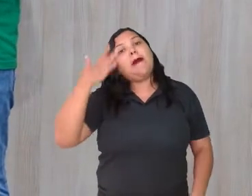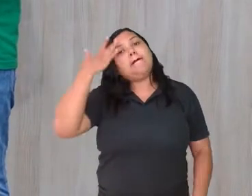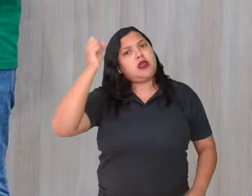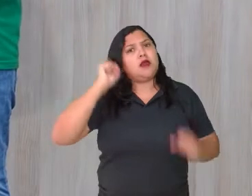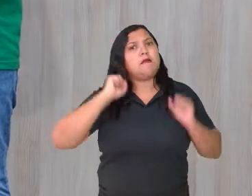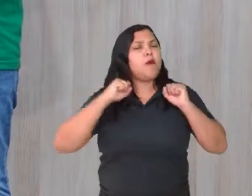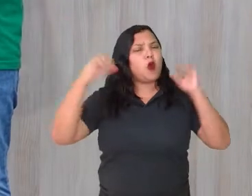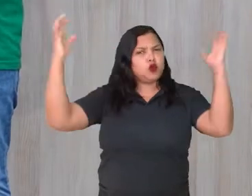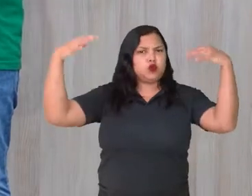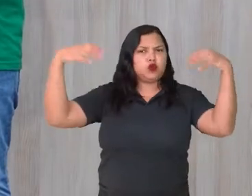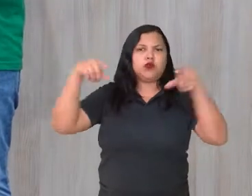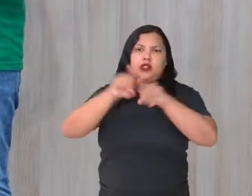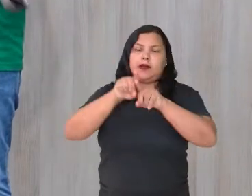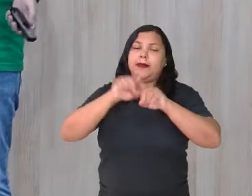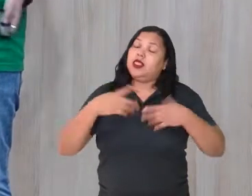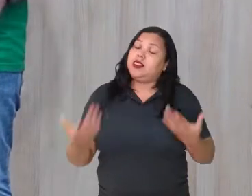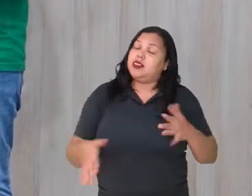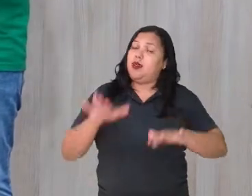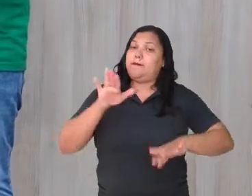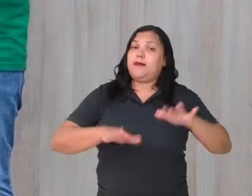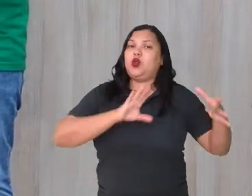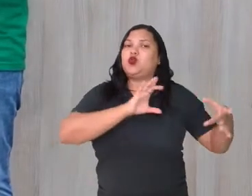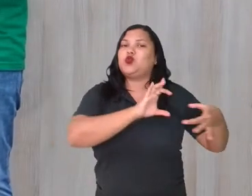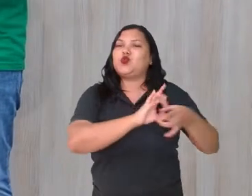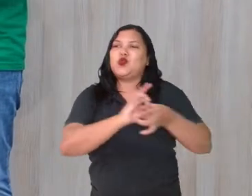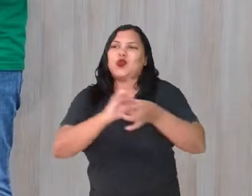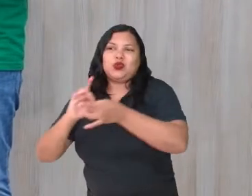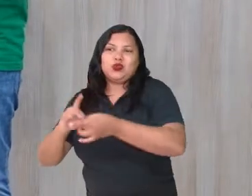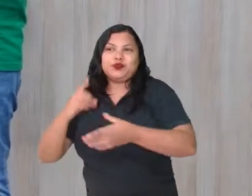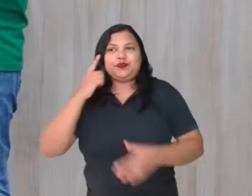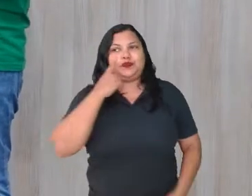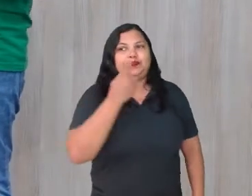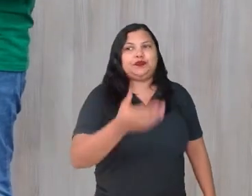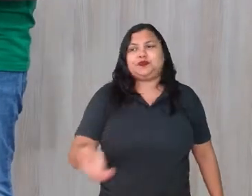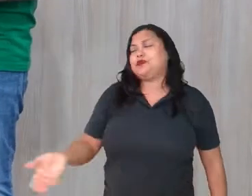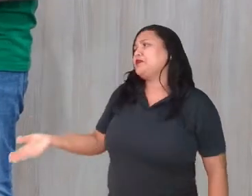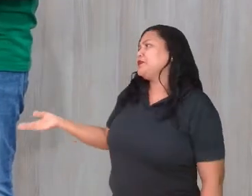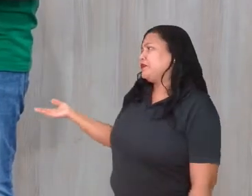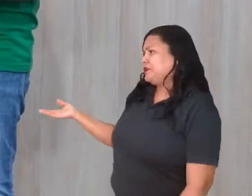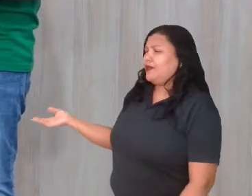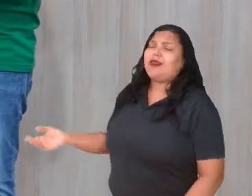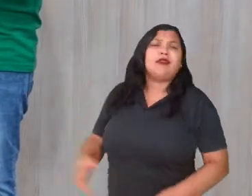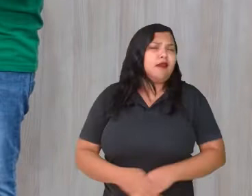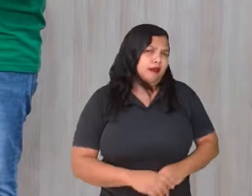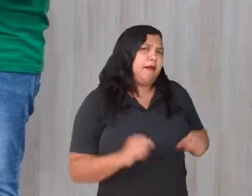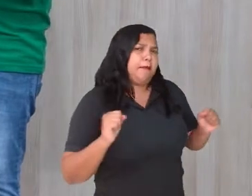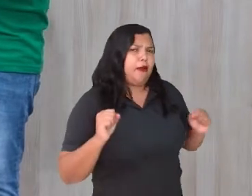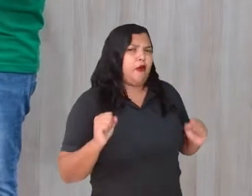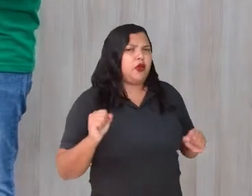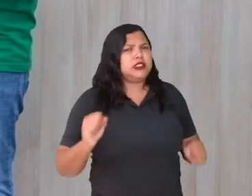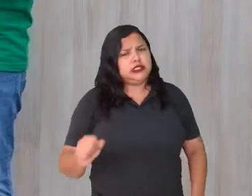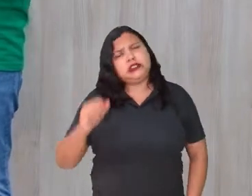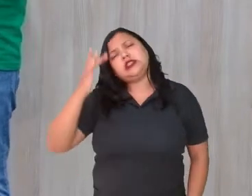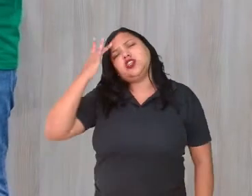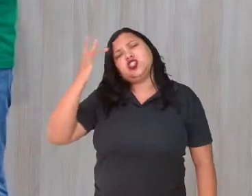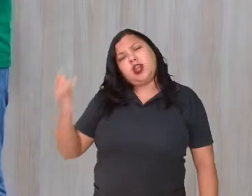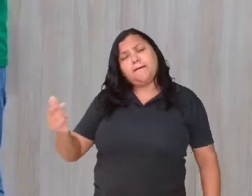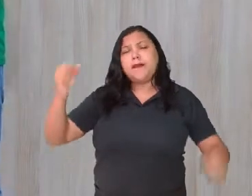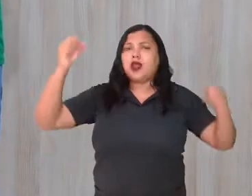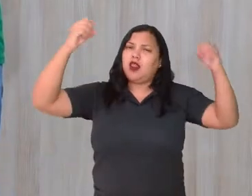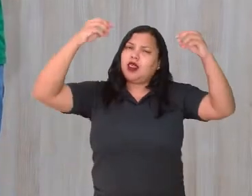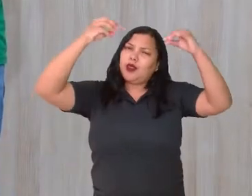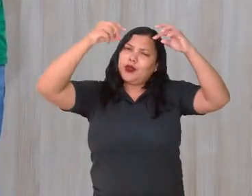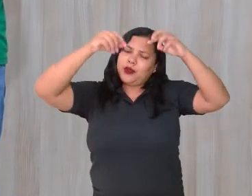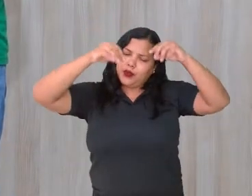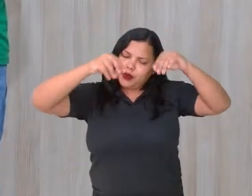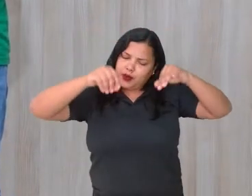também. Dentro de um contexto com relação à previsão do tempo, eu poderia também dizer que existe chance de